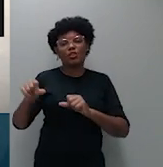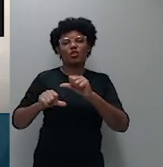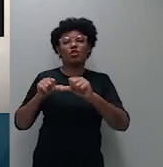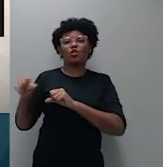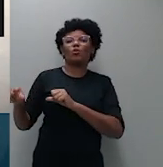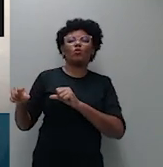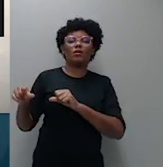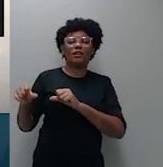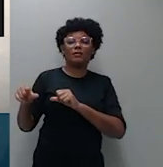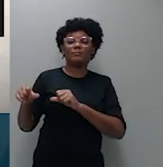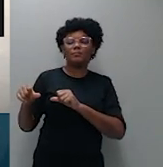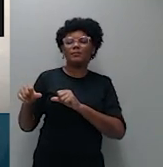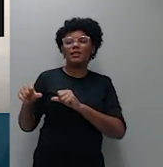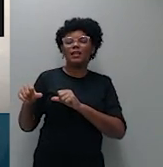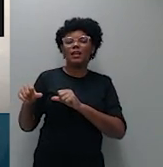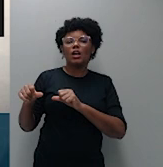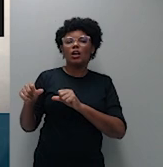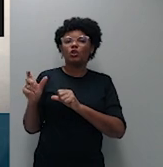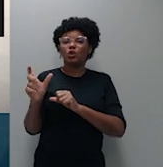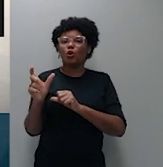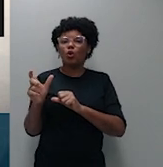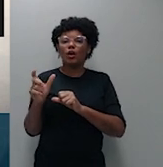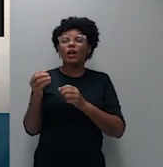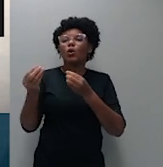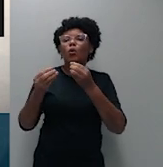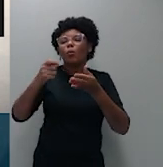grafia do apelido de família